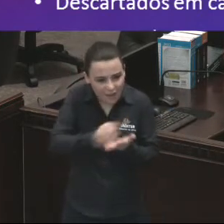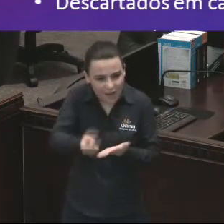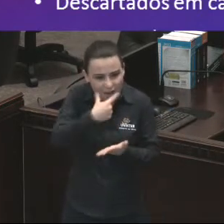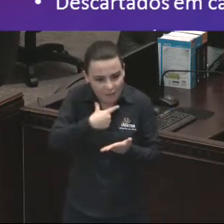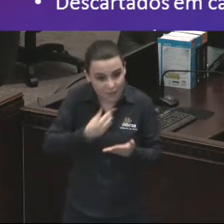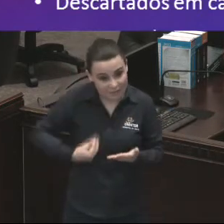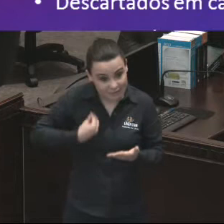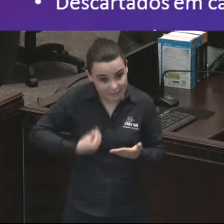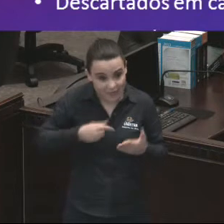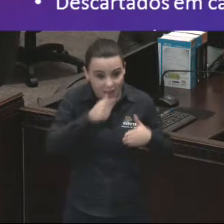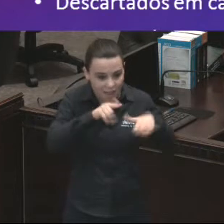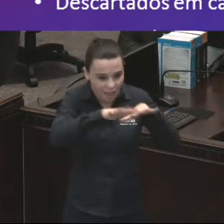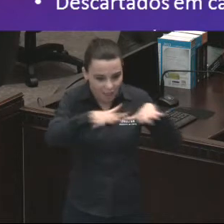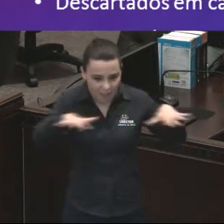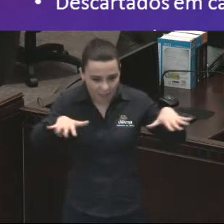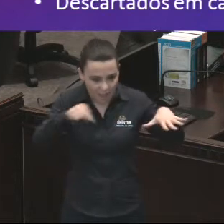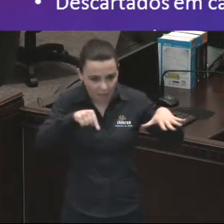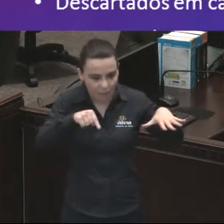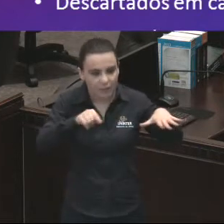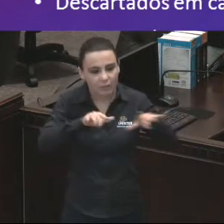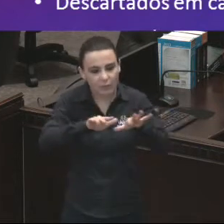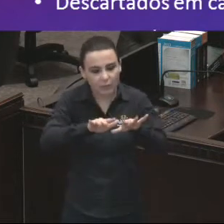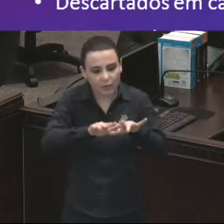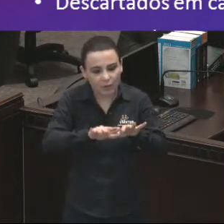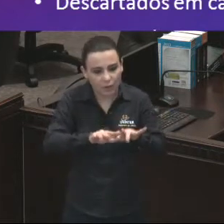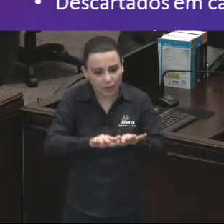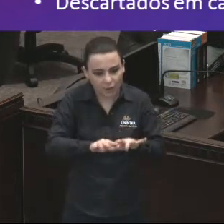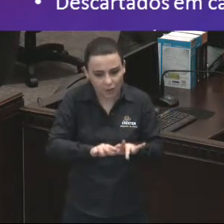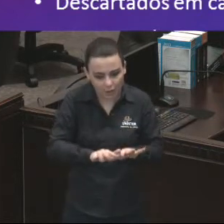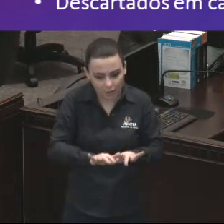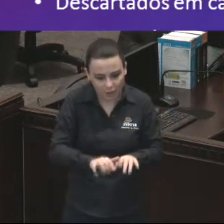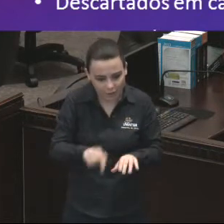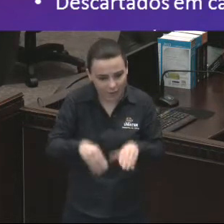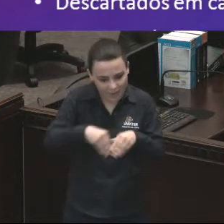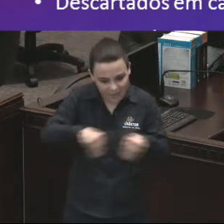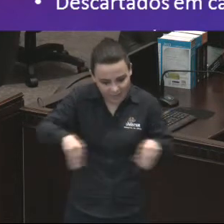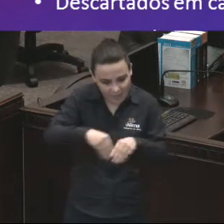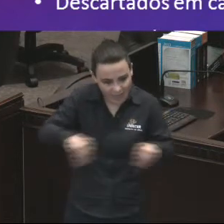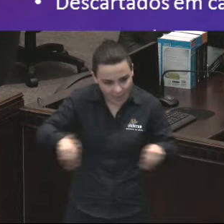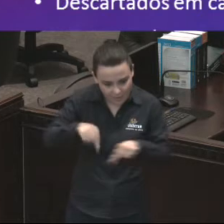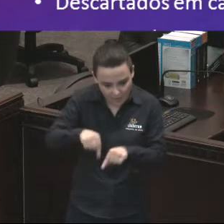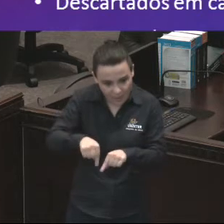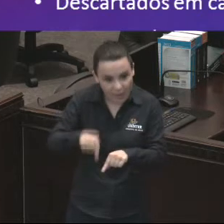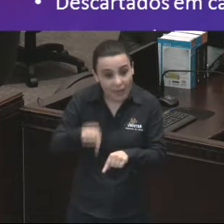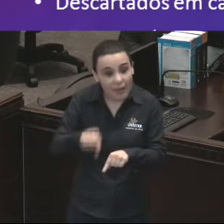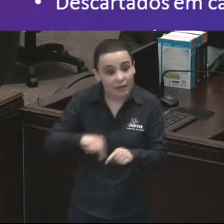na água, vai para esse lodo vira fertilizante, vai parar no nosso alimento.